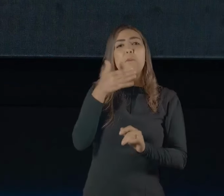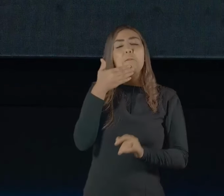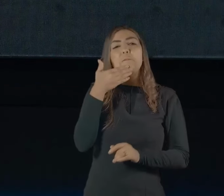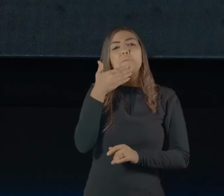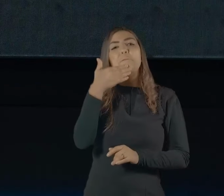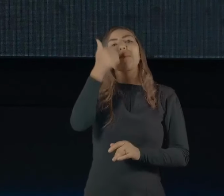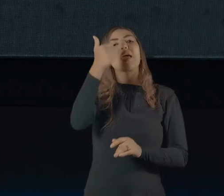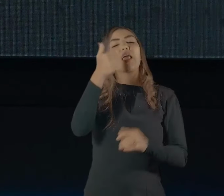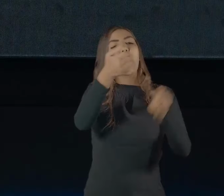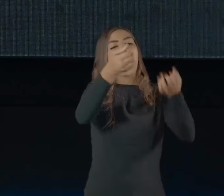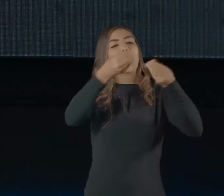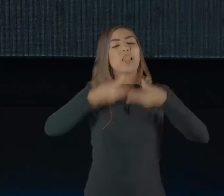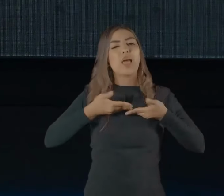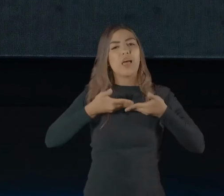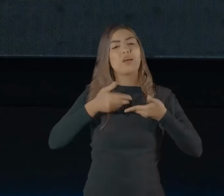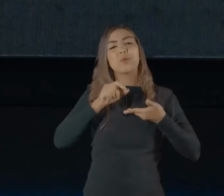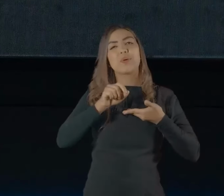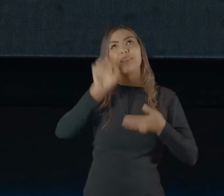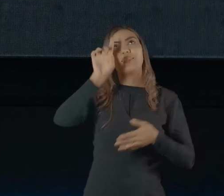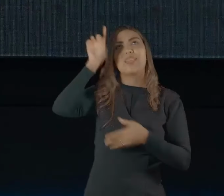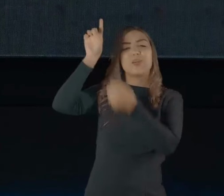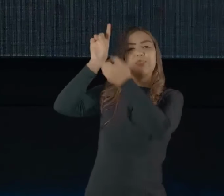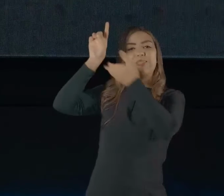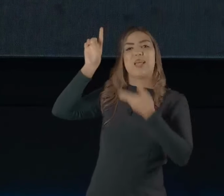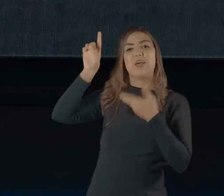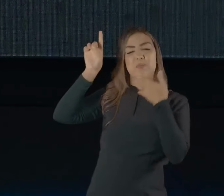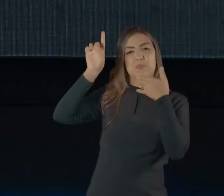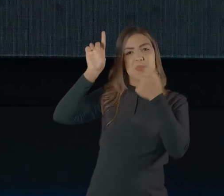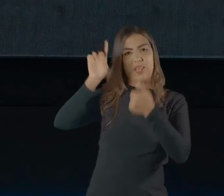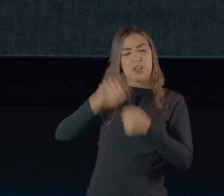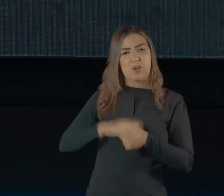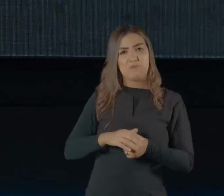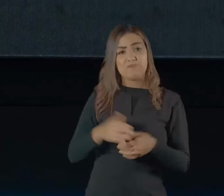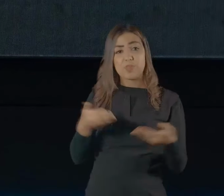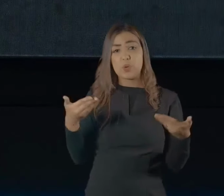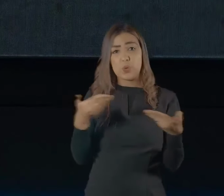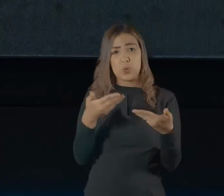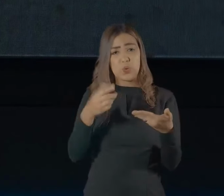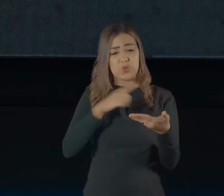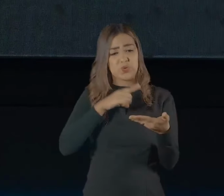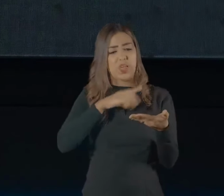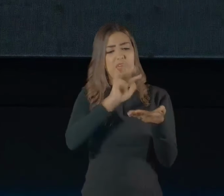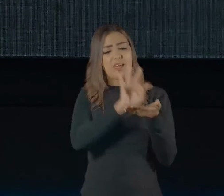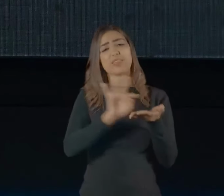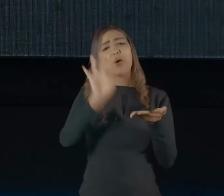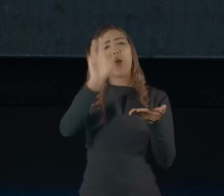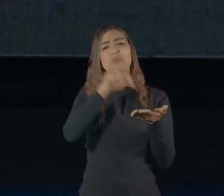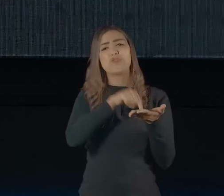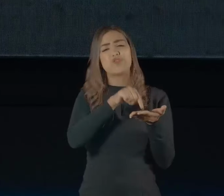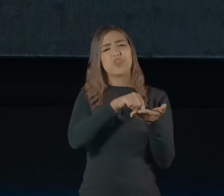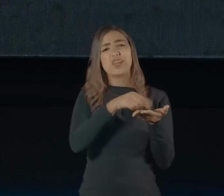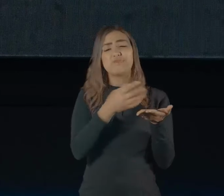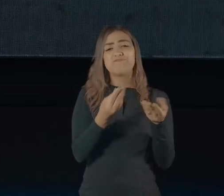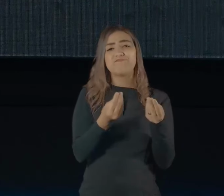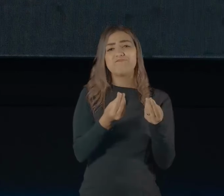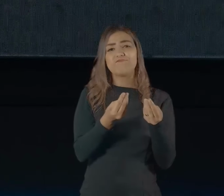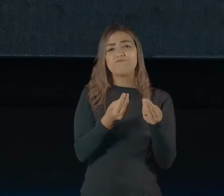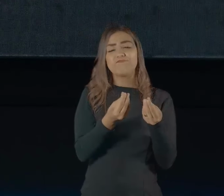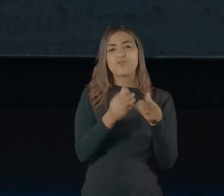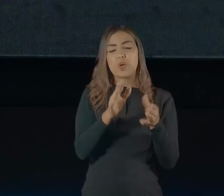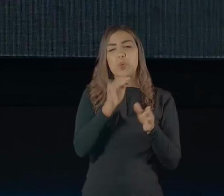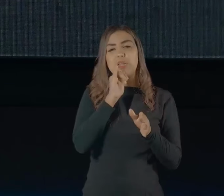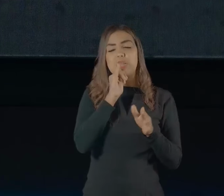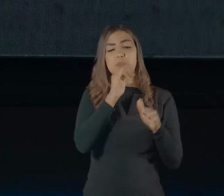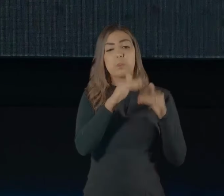Deus. Hoje nós temos uma teologia muito errada, essa teologia da prosperidade, que ela mostra